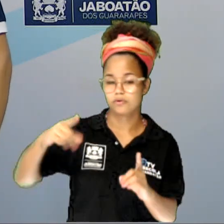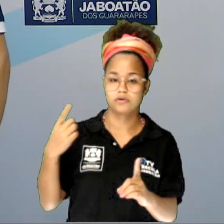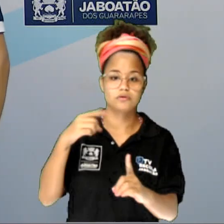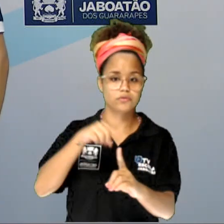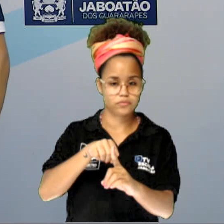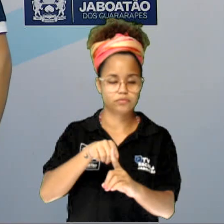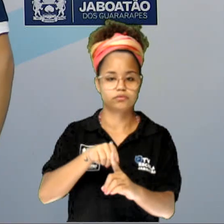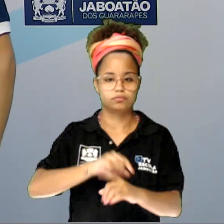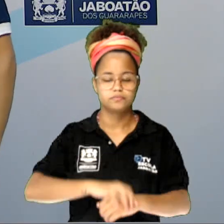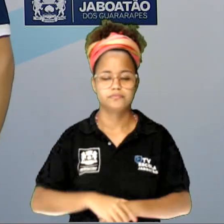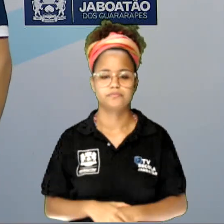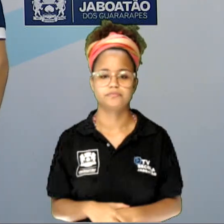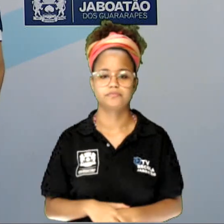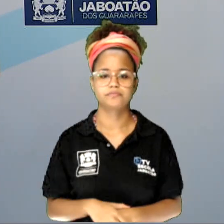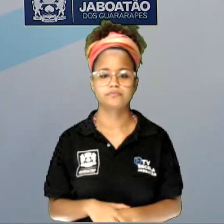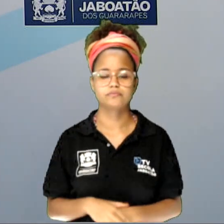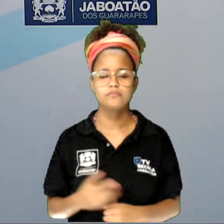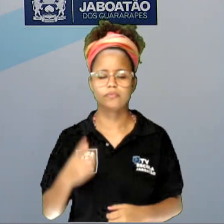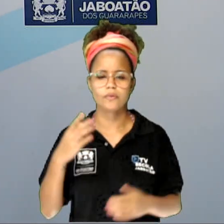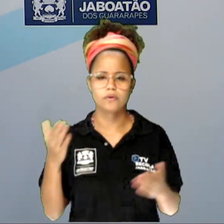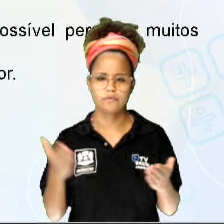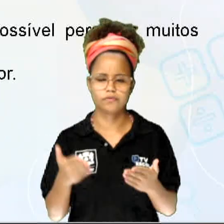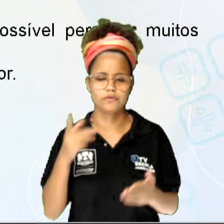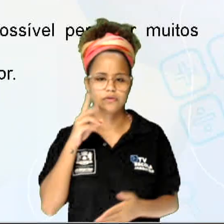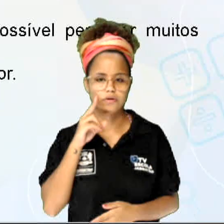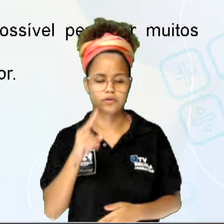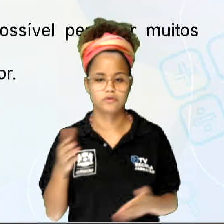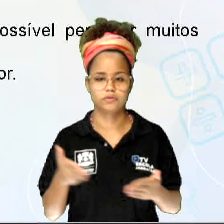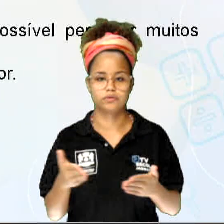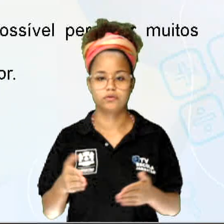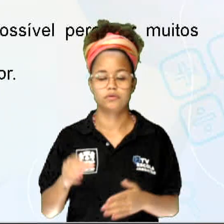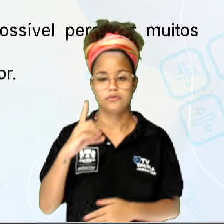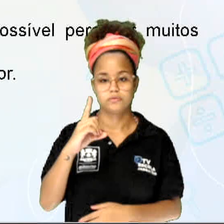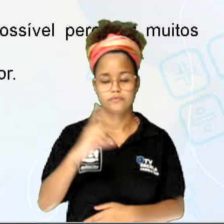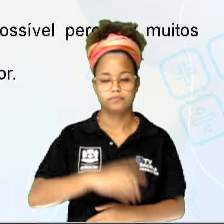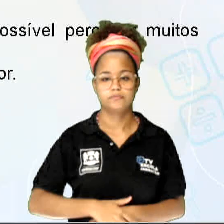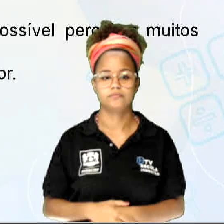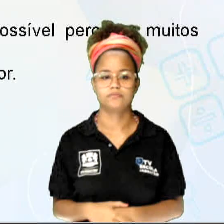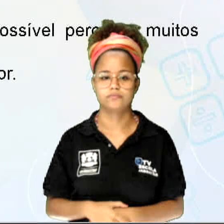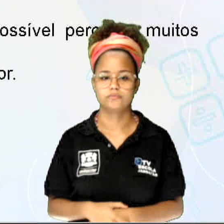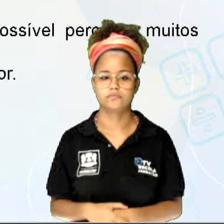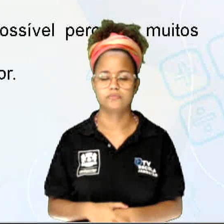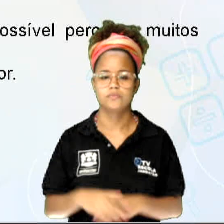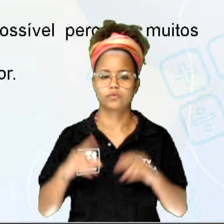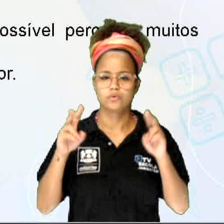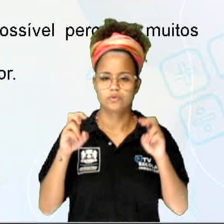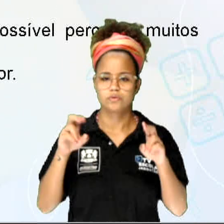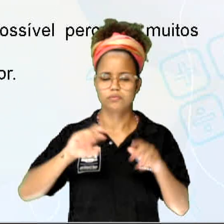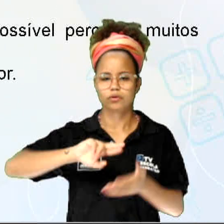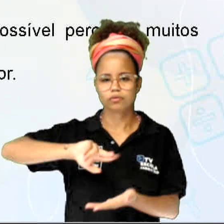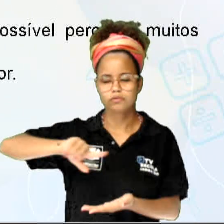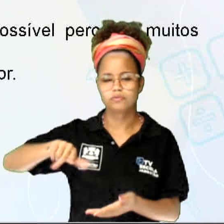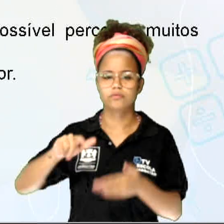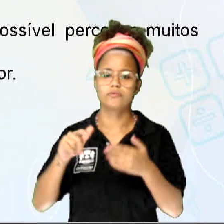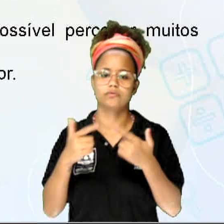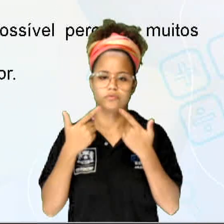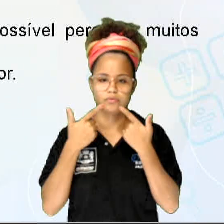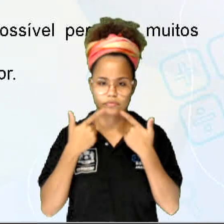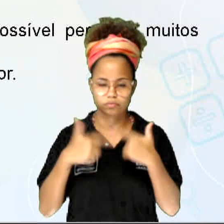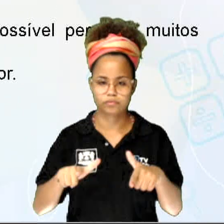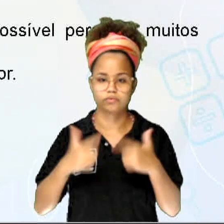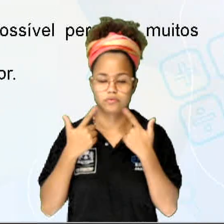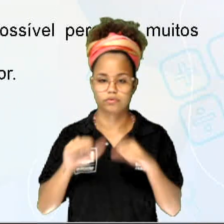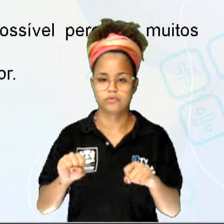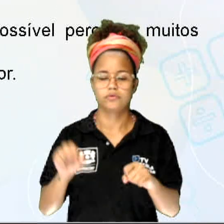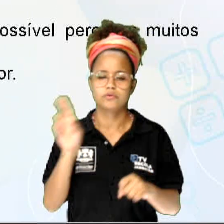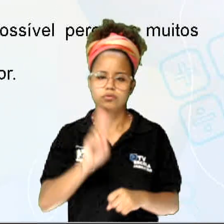aqui do texto em questão. Vamos ver aí comigo agora o item D. No que diz respeito à variedade linguística utilizada,